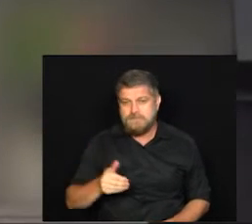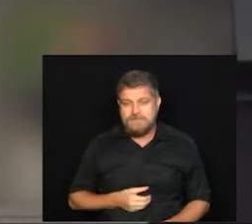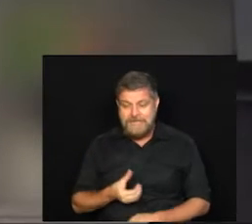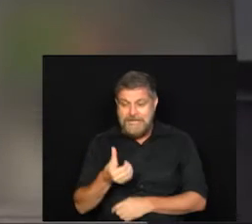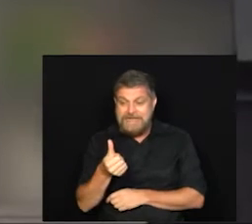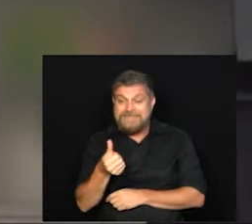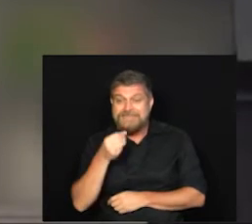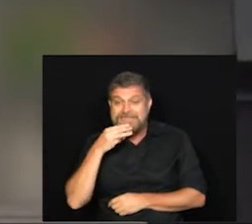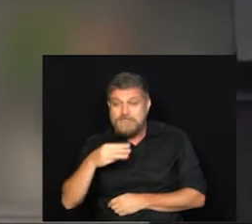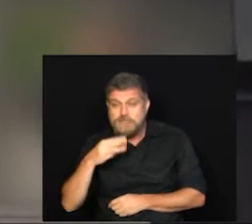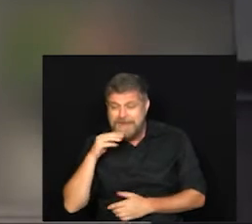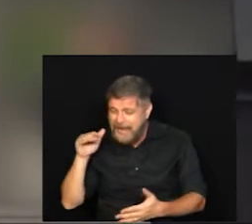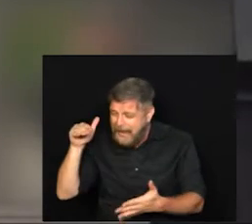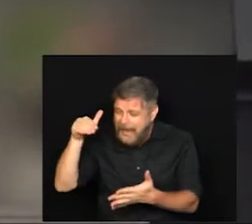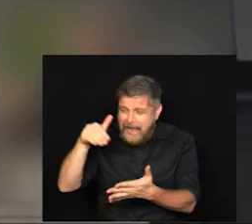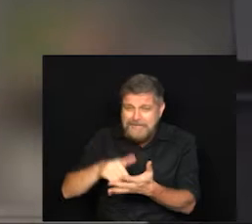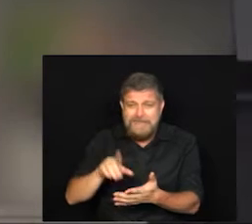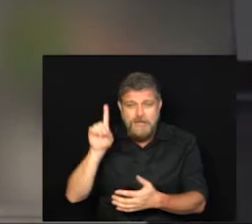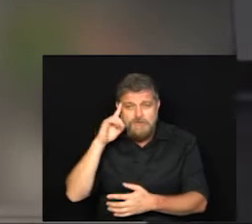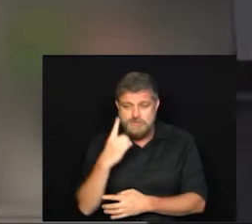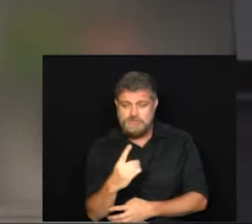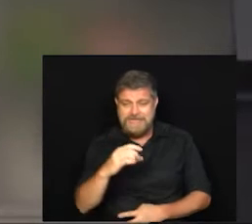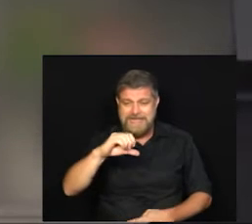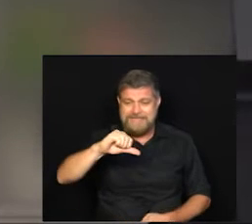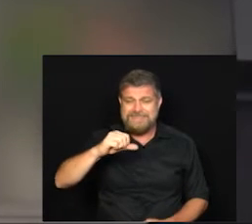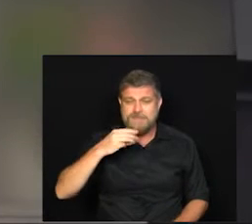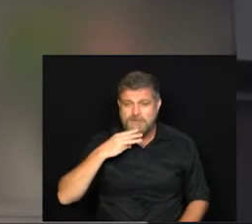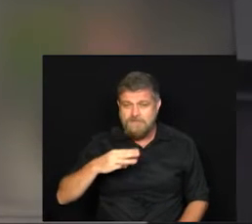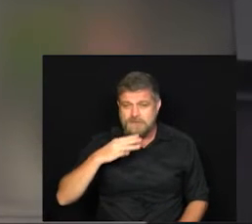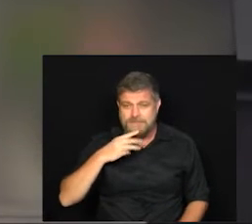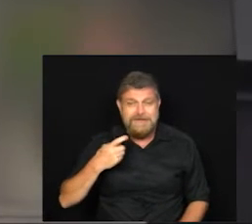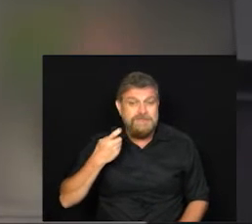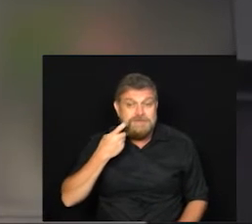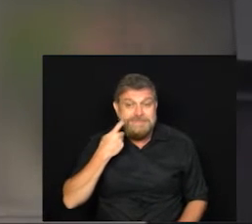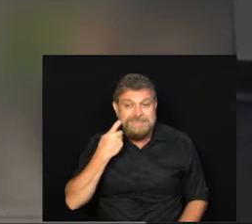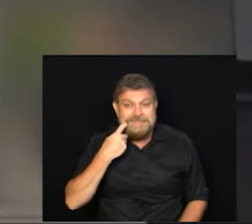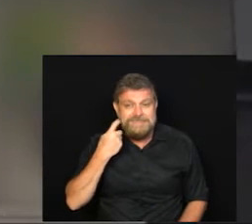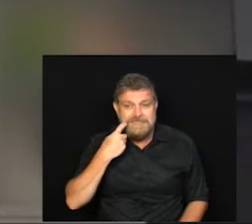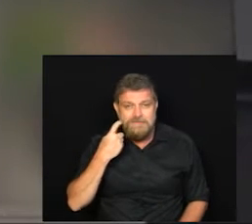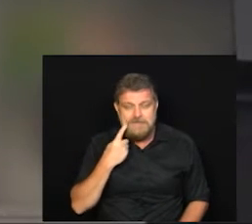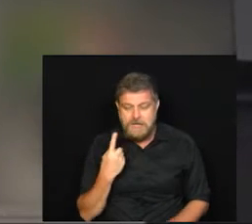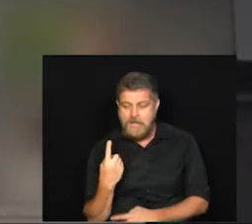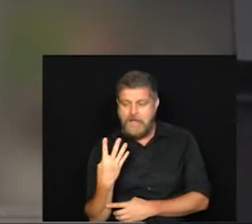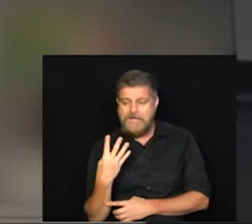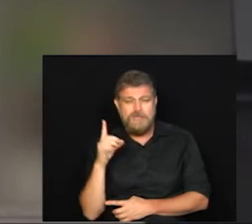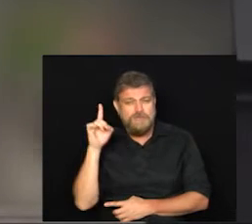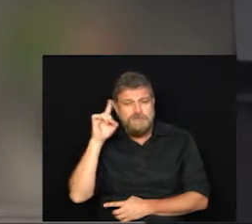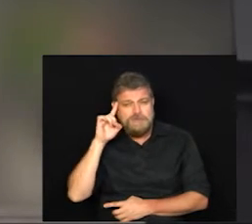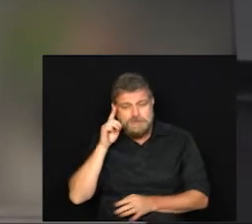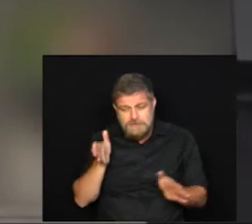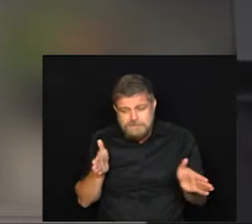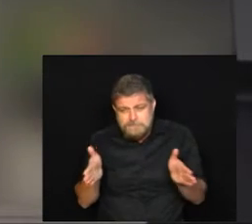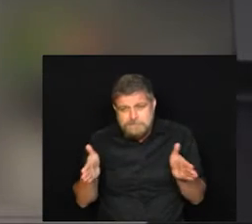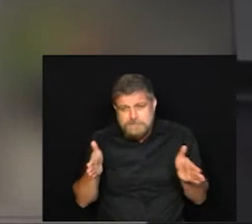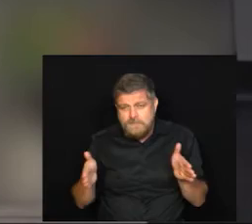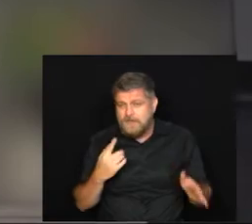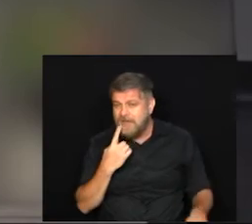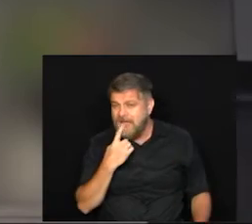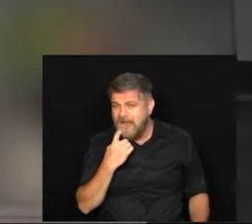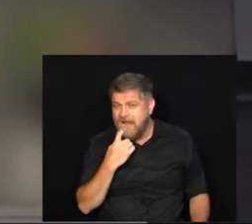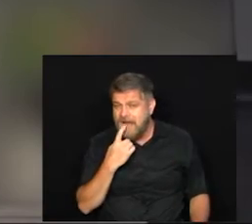de março, até o dia 19 de março, sexta-feira. São 14 dias de fase